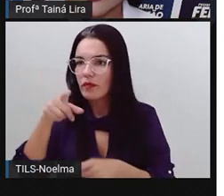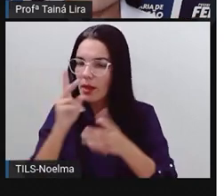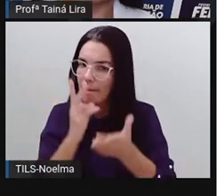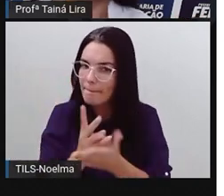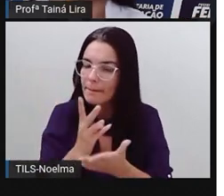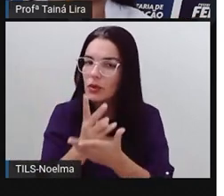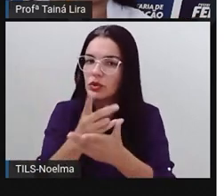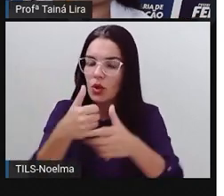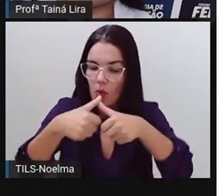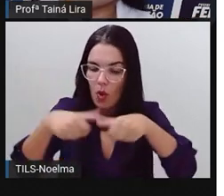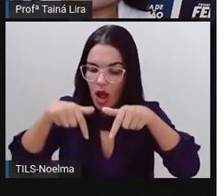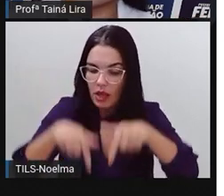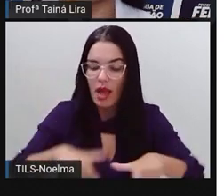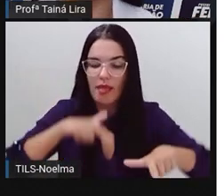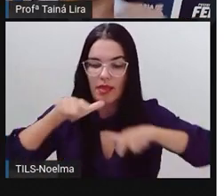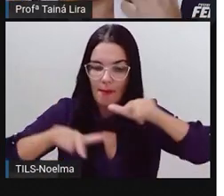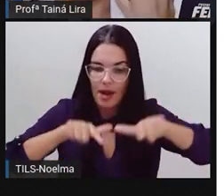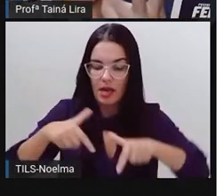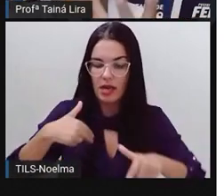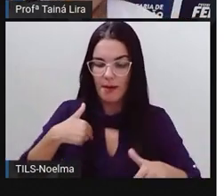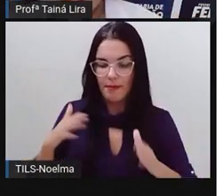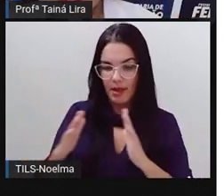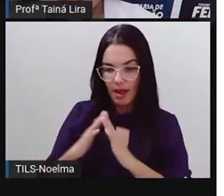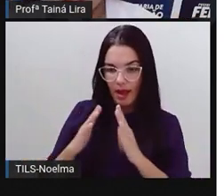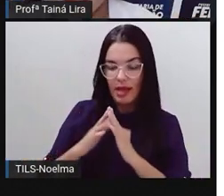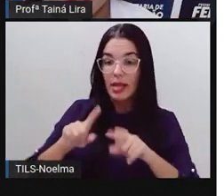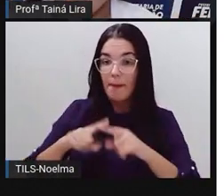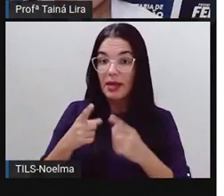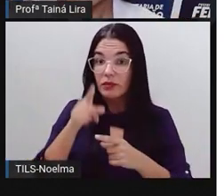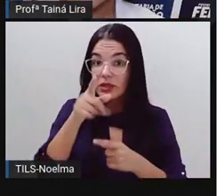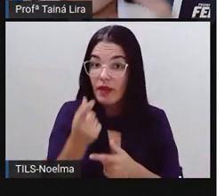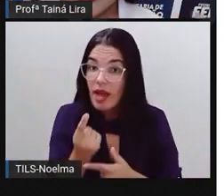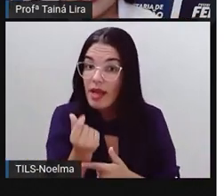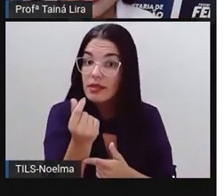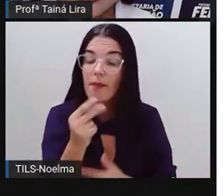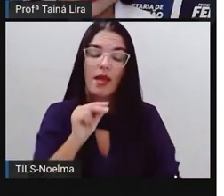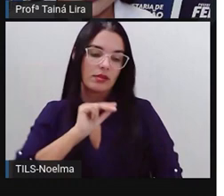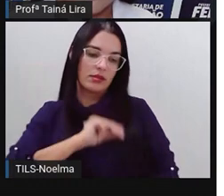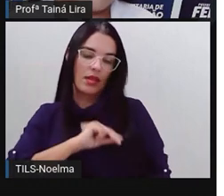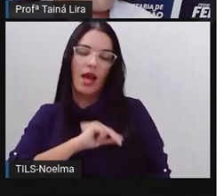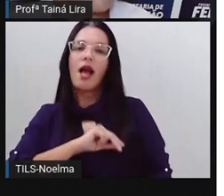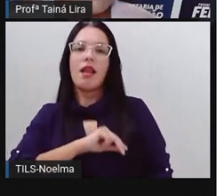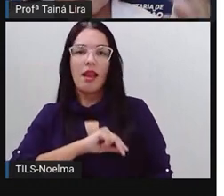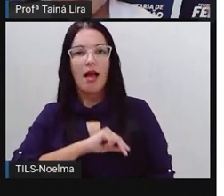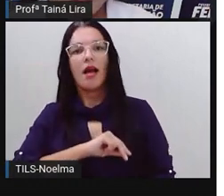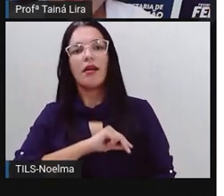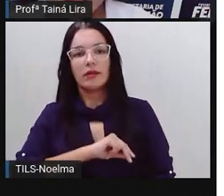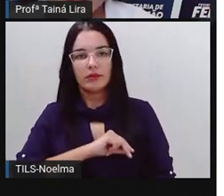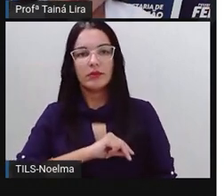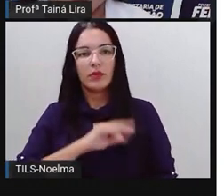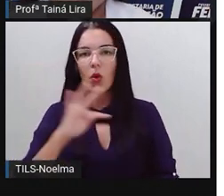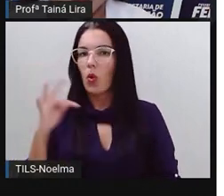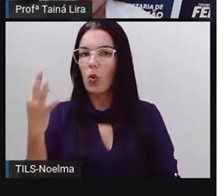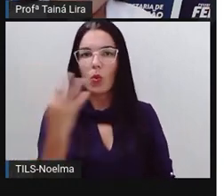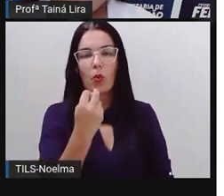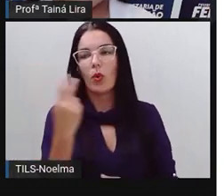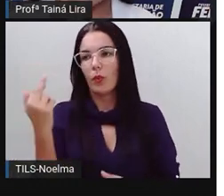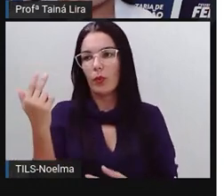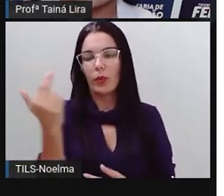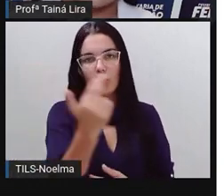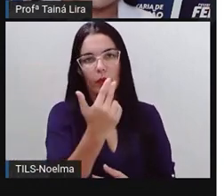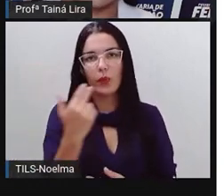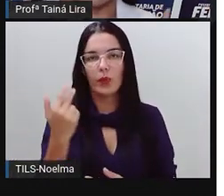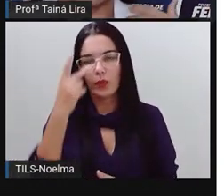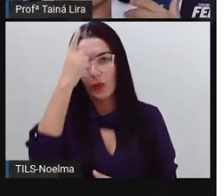pode continuar morando aqui trabalhando aqui na minha casa você vai receber um salário né como todas as outras pessoas tá